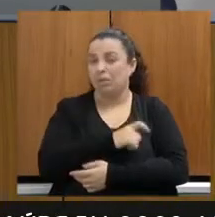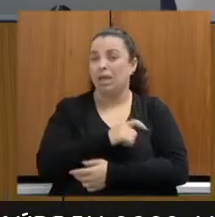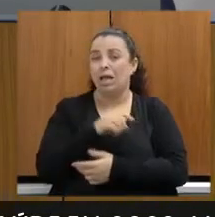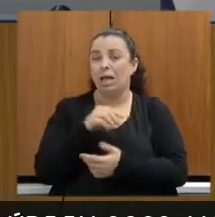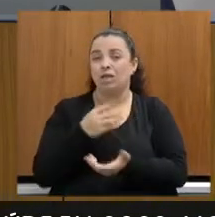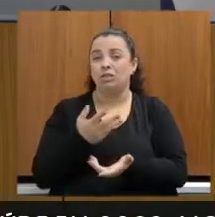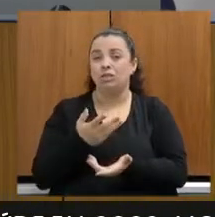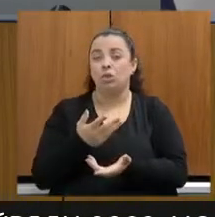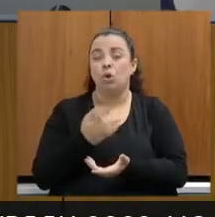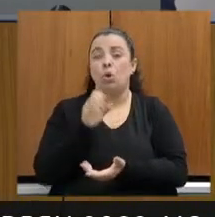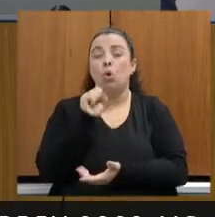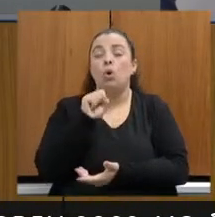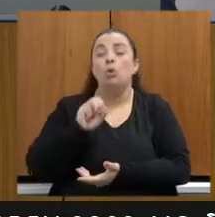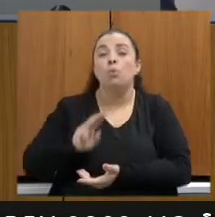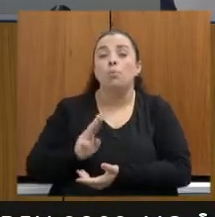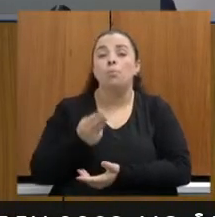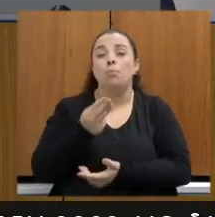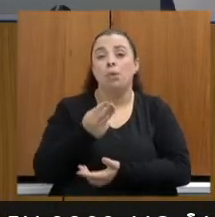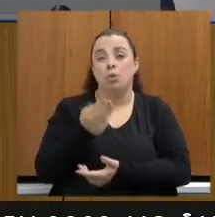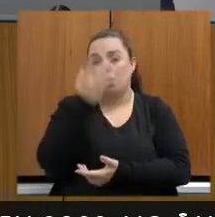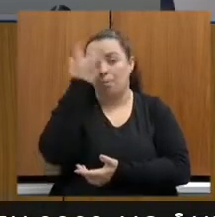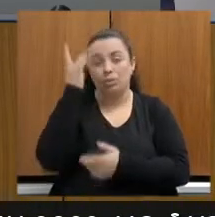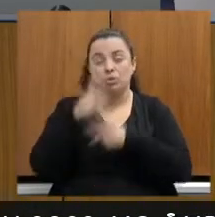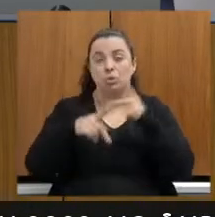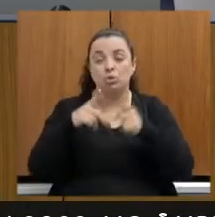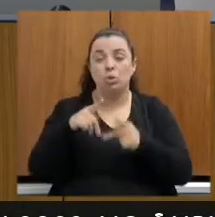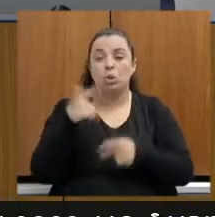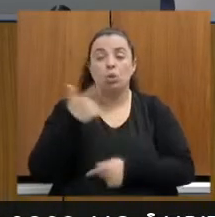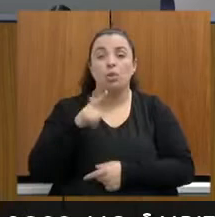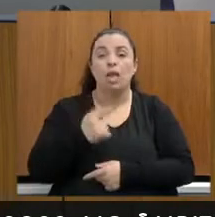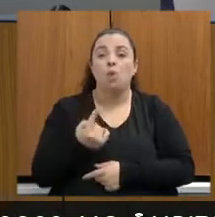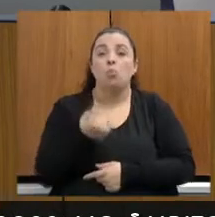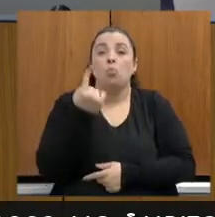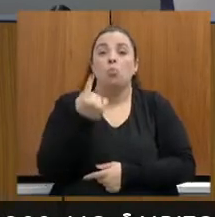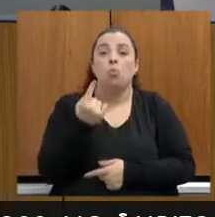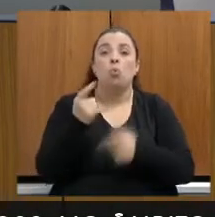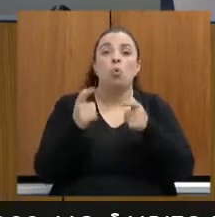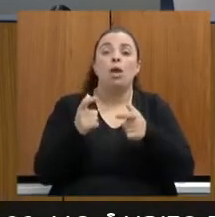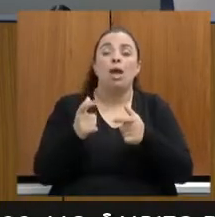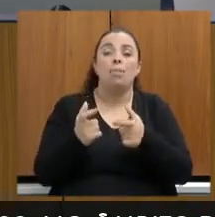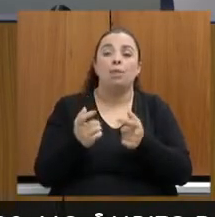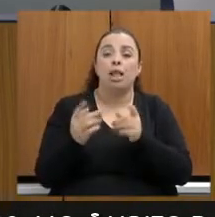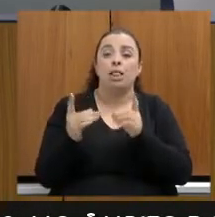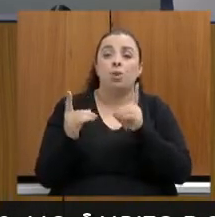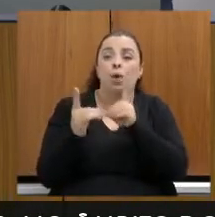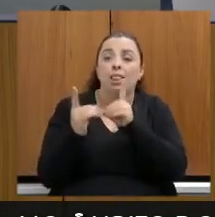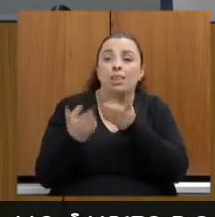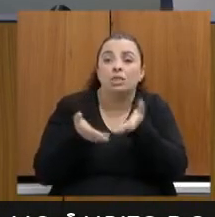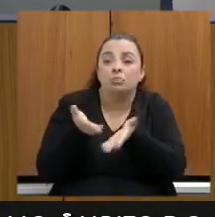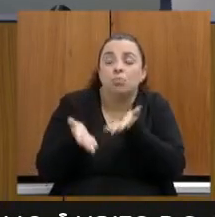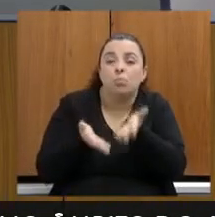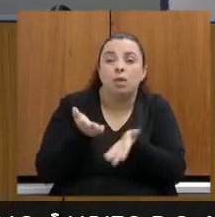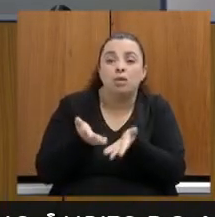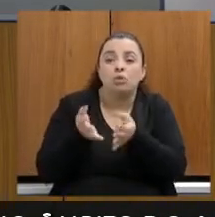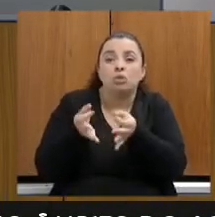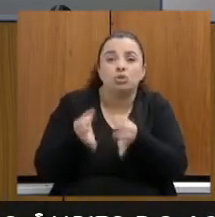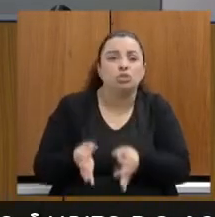tem um local para se atender com dignidade o prédio que tá lá um prédio todo